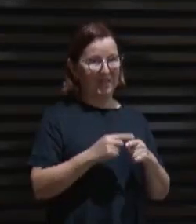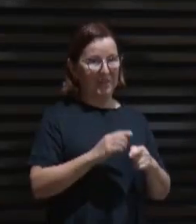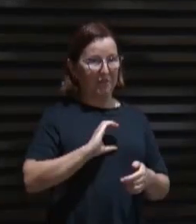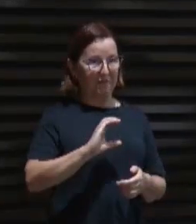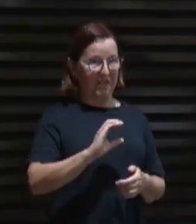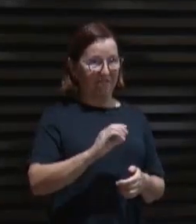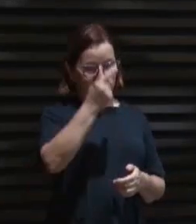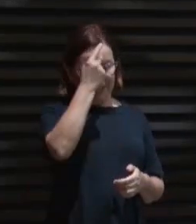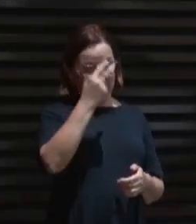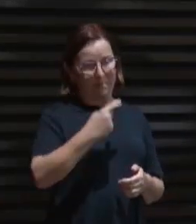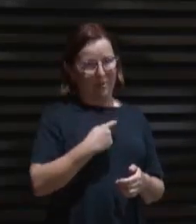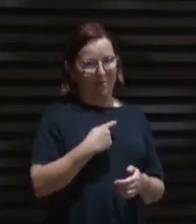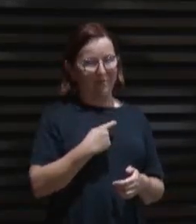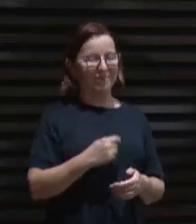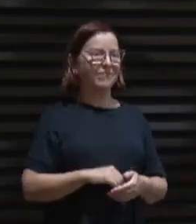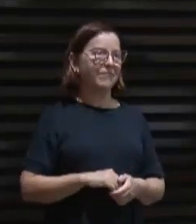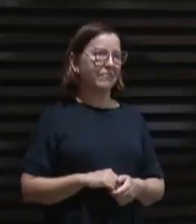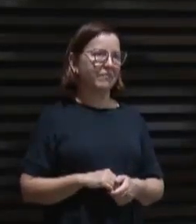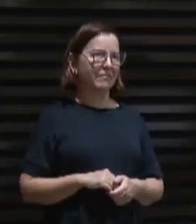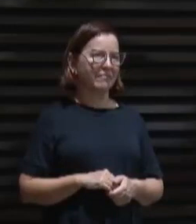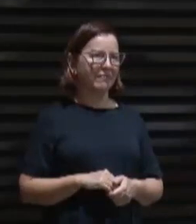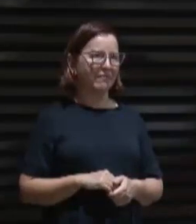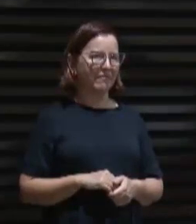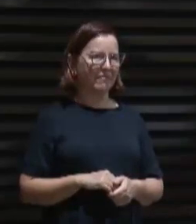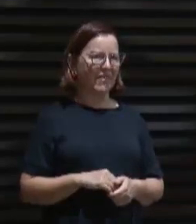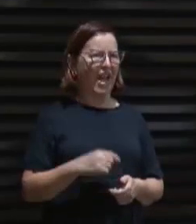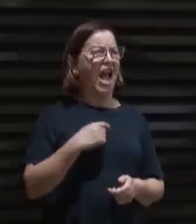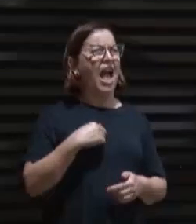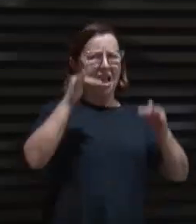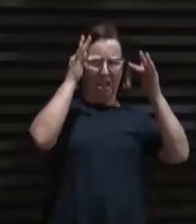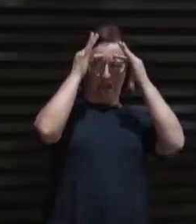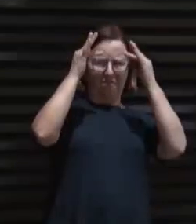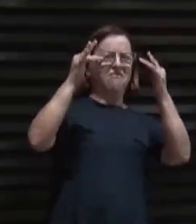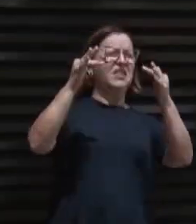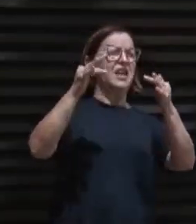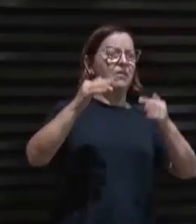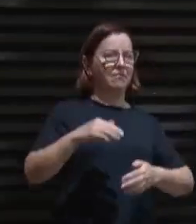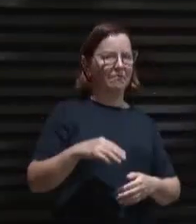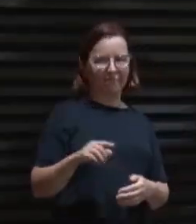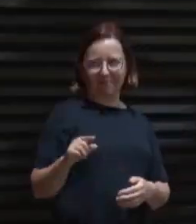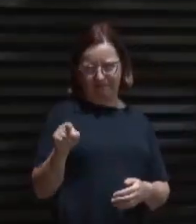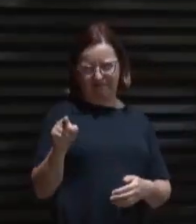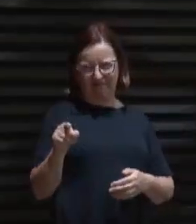autoconfiança. Pode deixar comigo porque eu vou ser fiel. Meu amigo, você não vai.